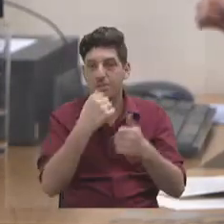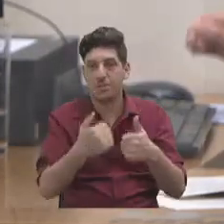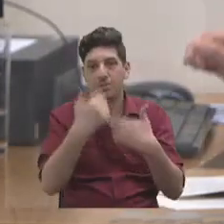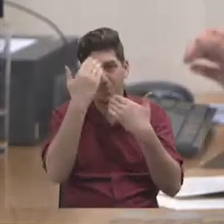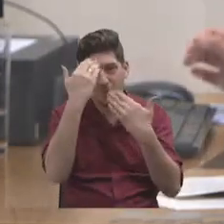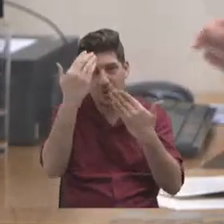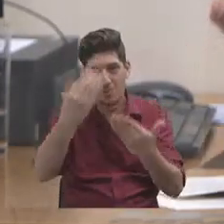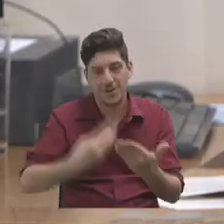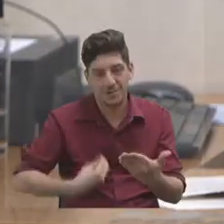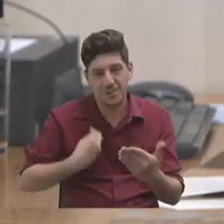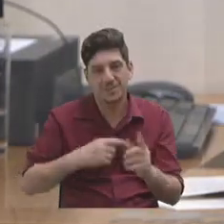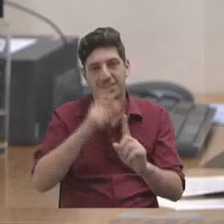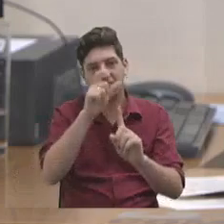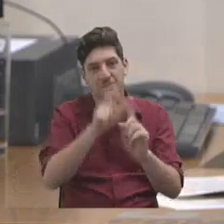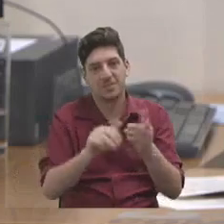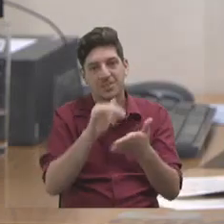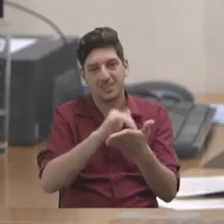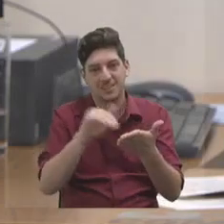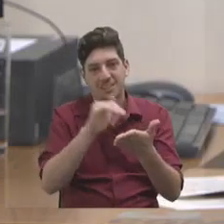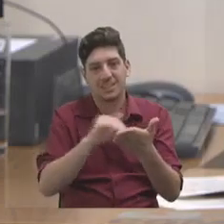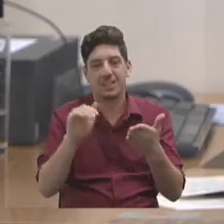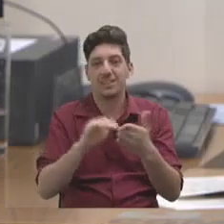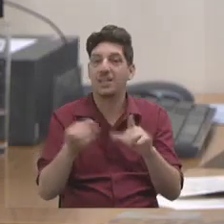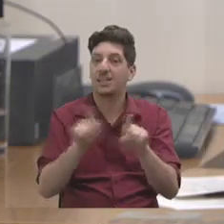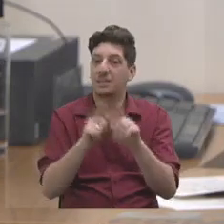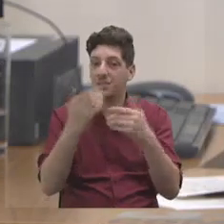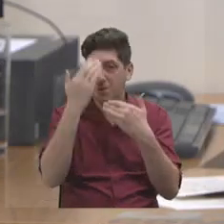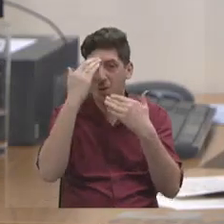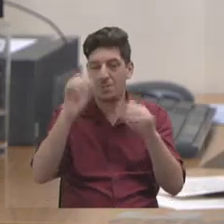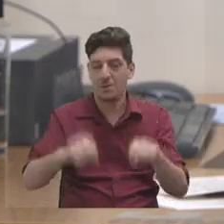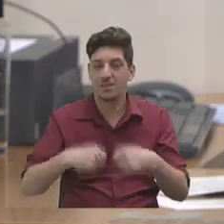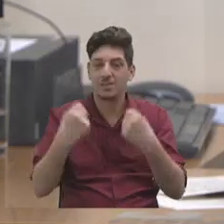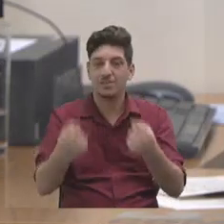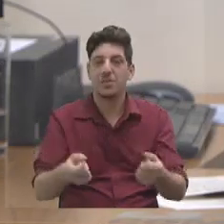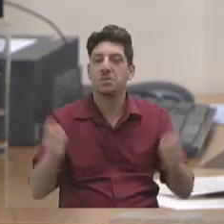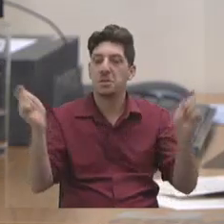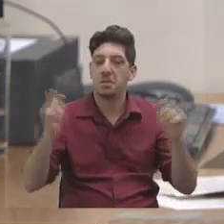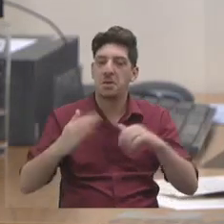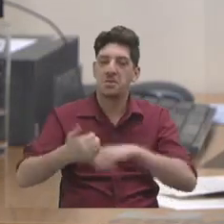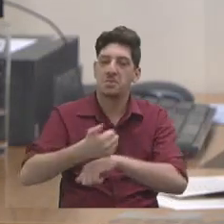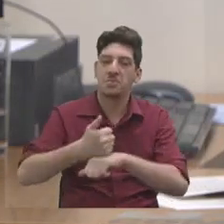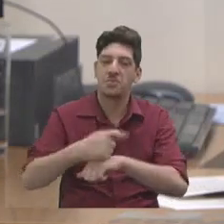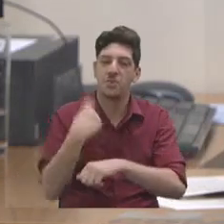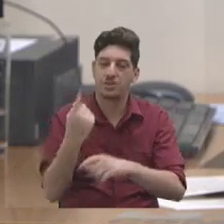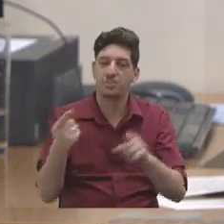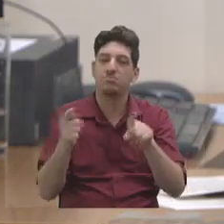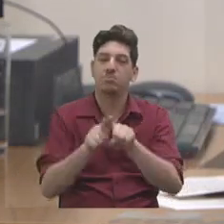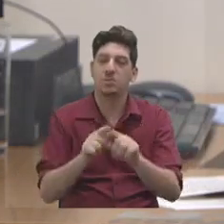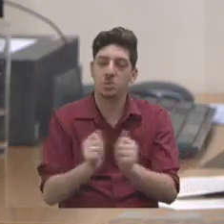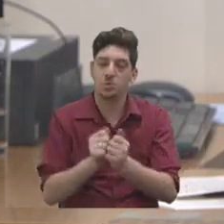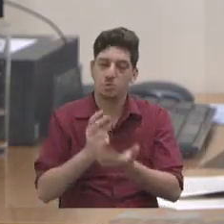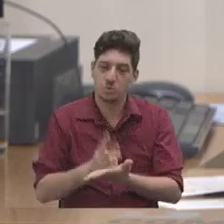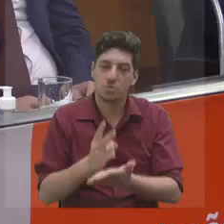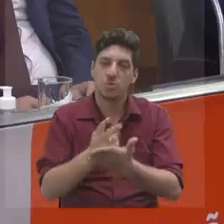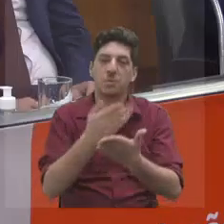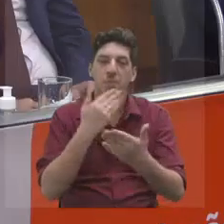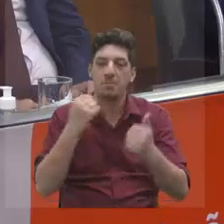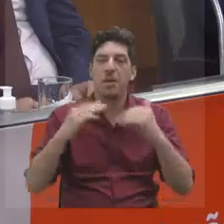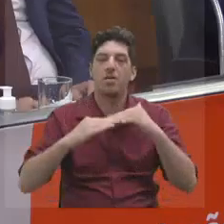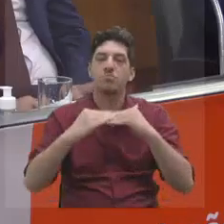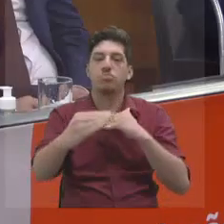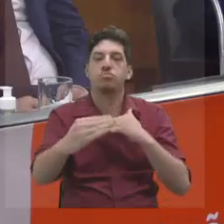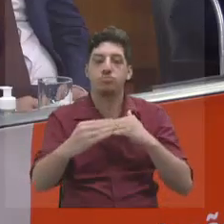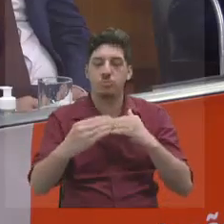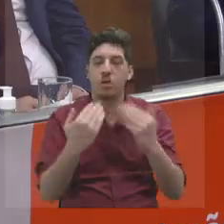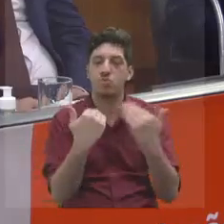muito a sua presença aqui agradeço muito empenho potência e estamos juntos para melhorar a trafaliabilidade da